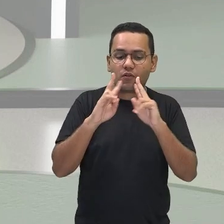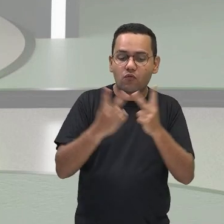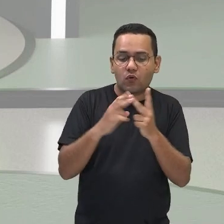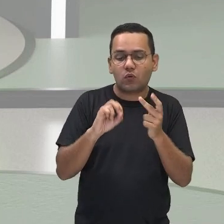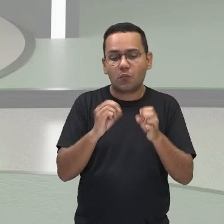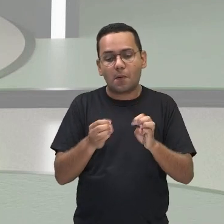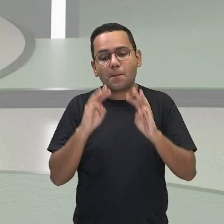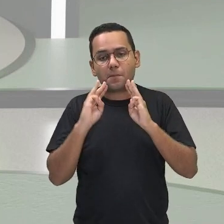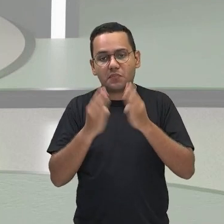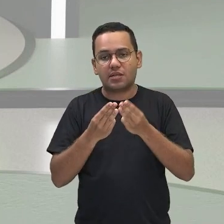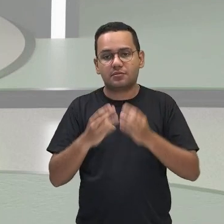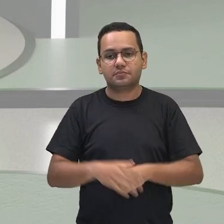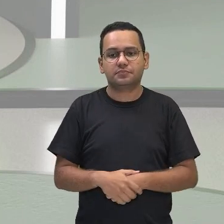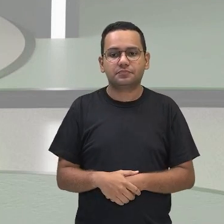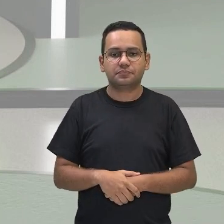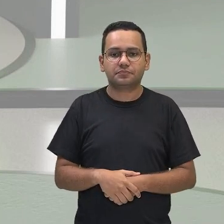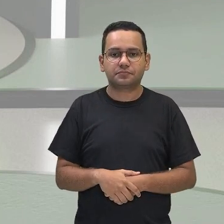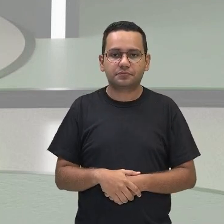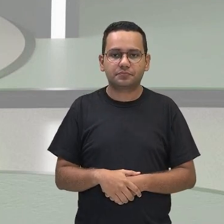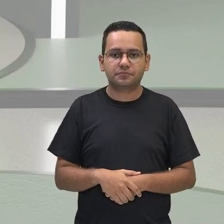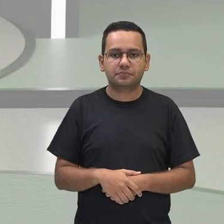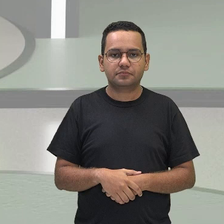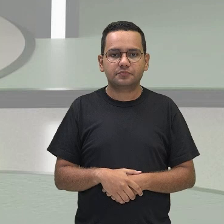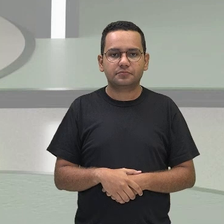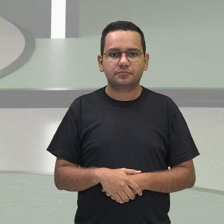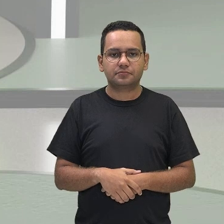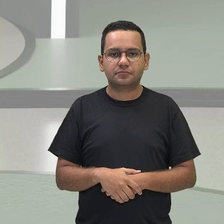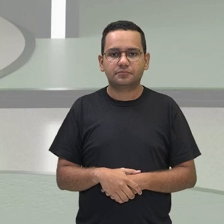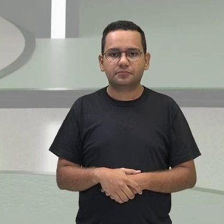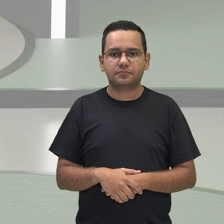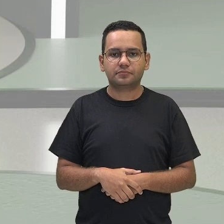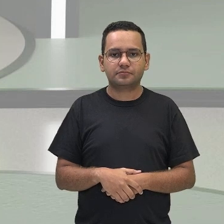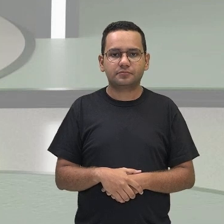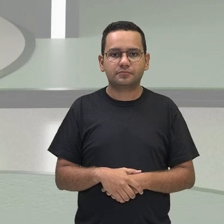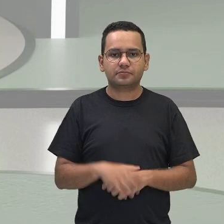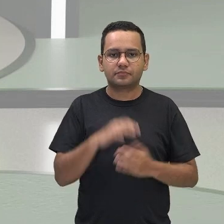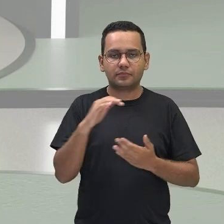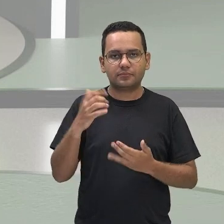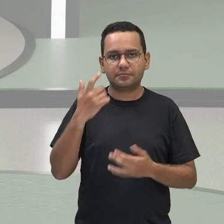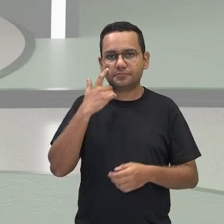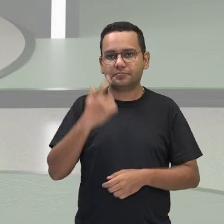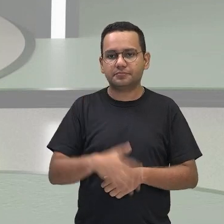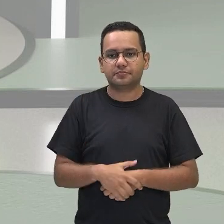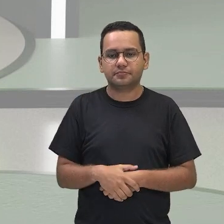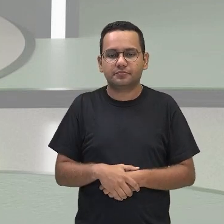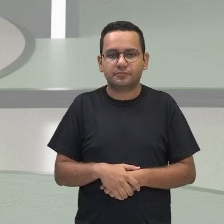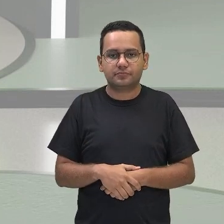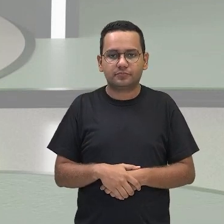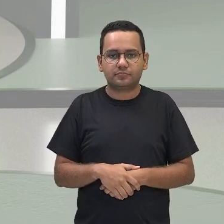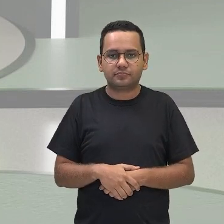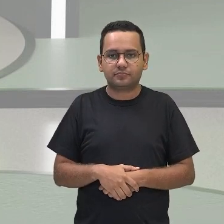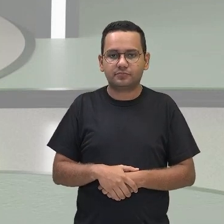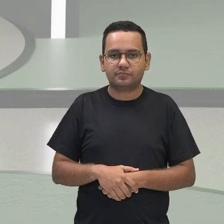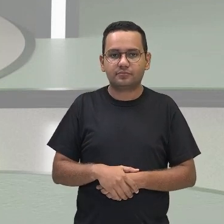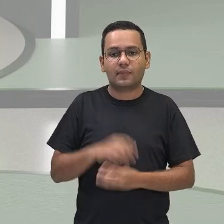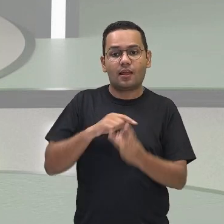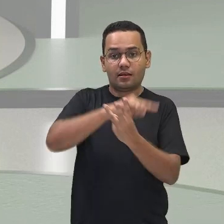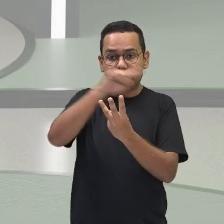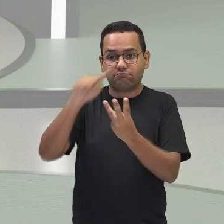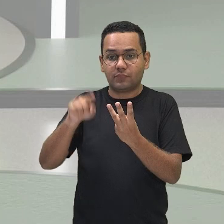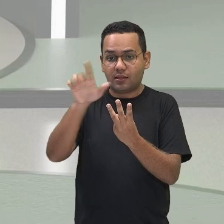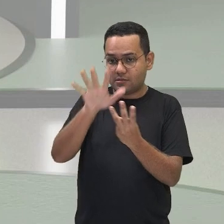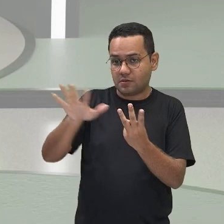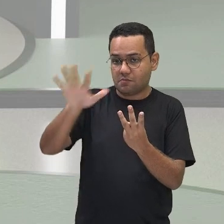ver, por exemplo, matéria. Vamos observar aqui. Uma árvore.